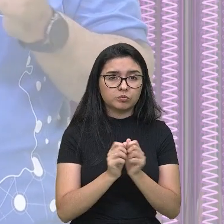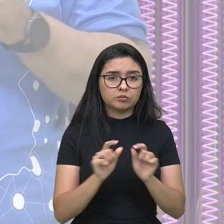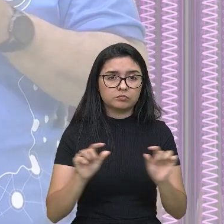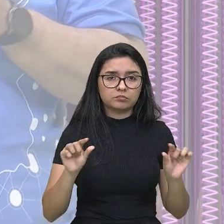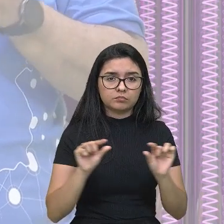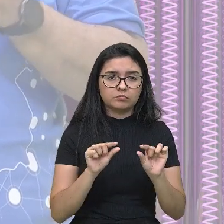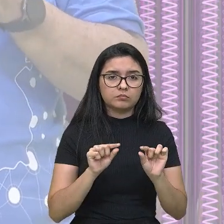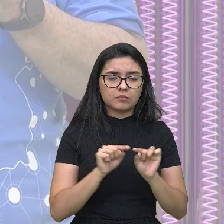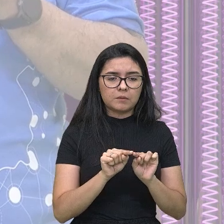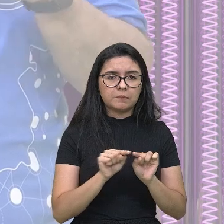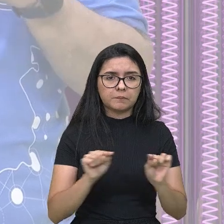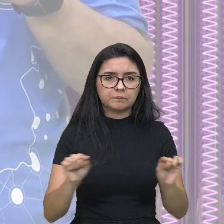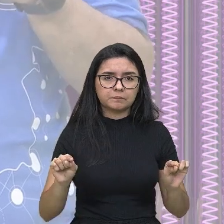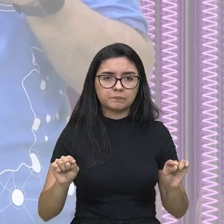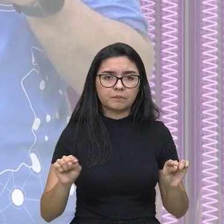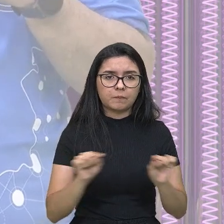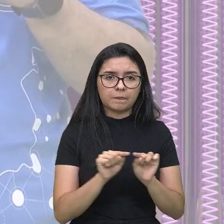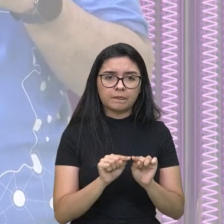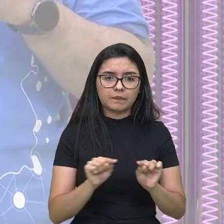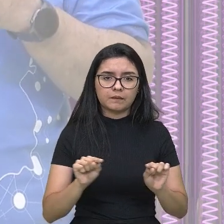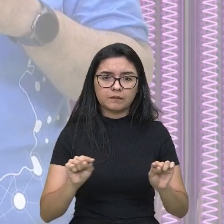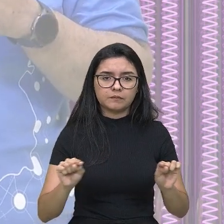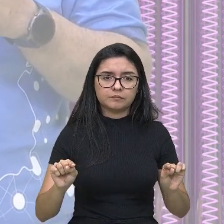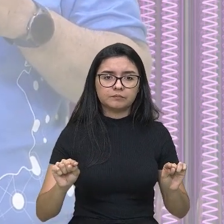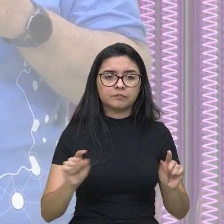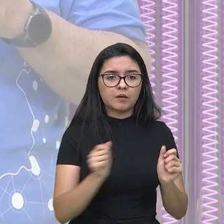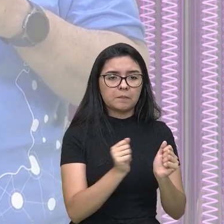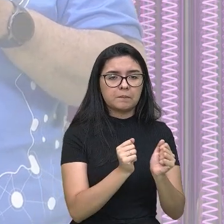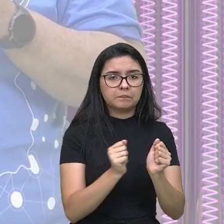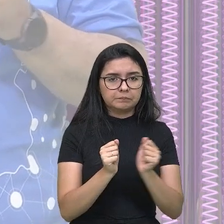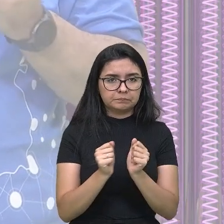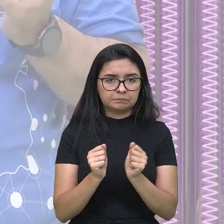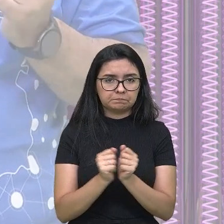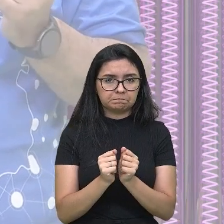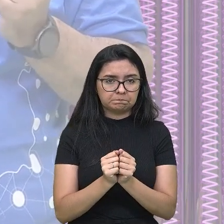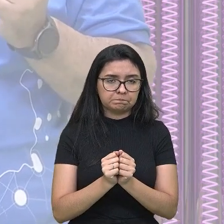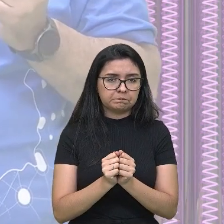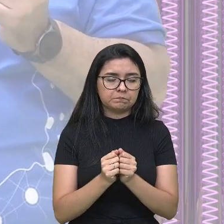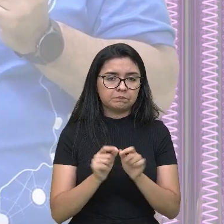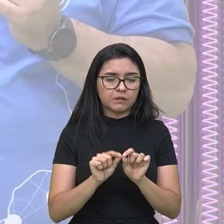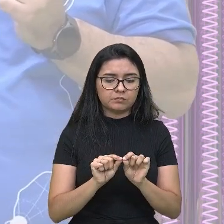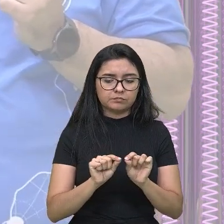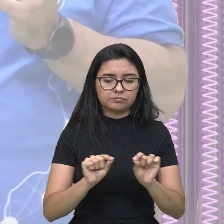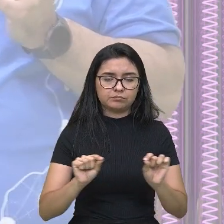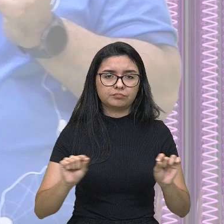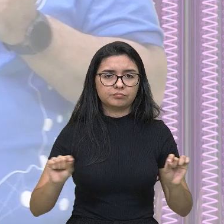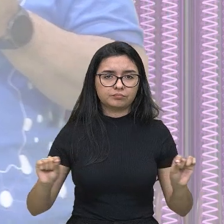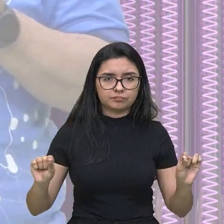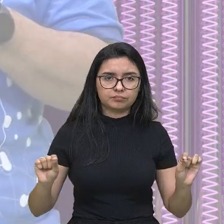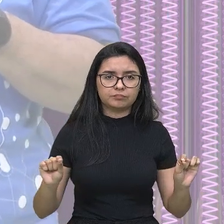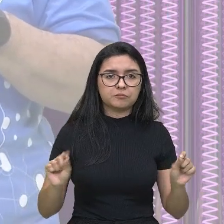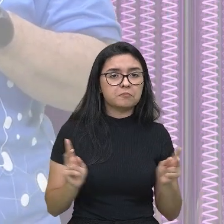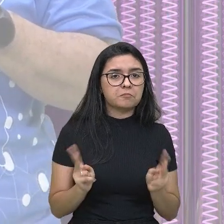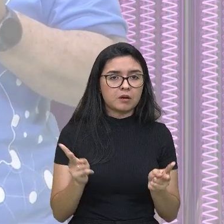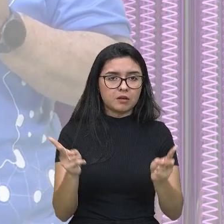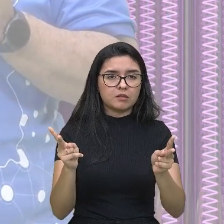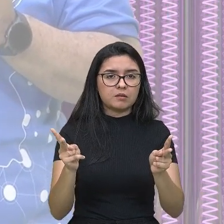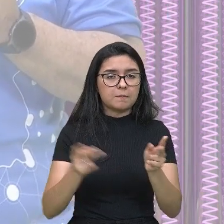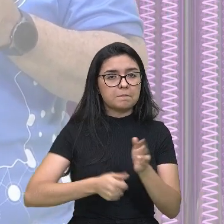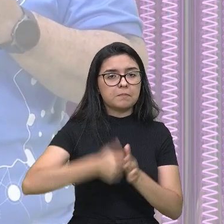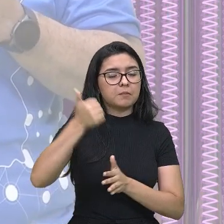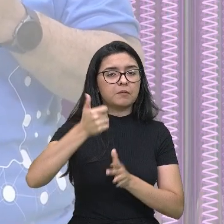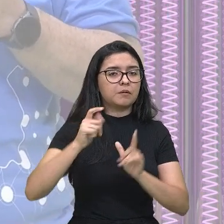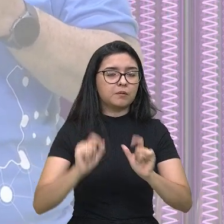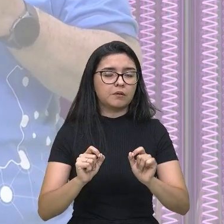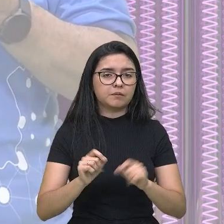pontos, esses pontos se aproximam de tal maneira que vai formar uma reta. Tá legal? Então, o